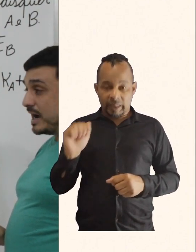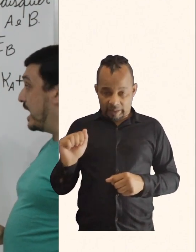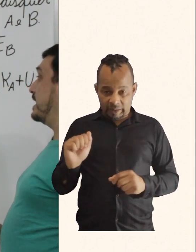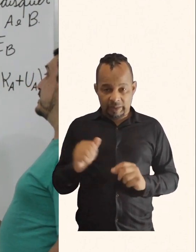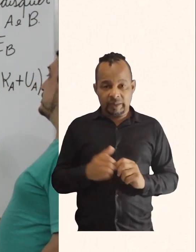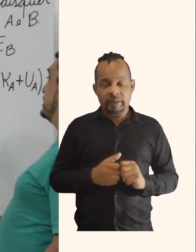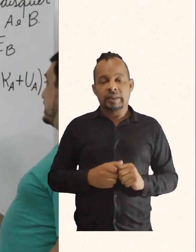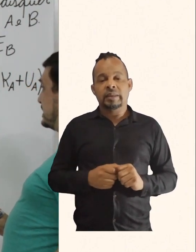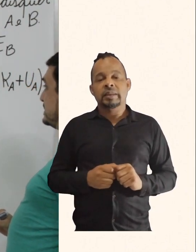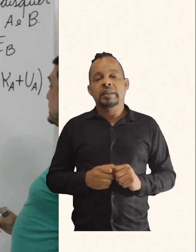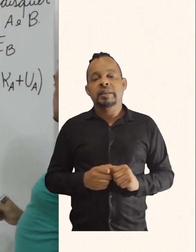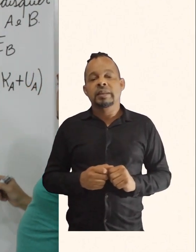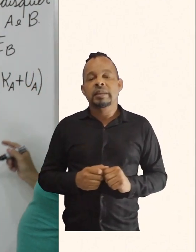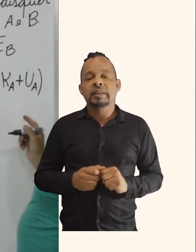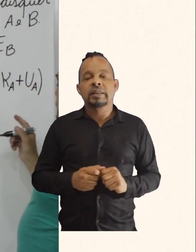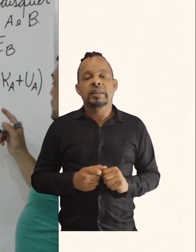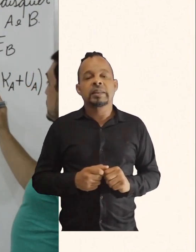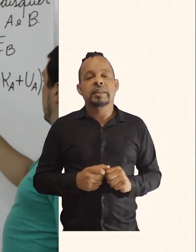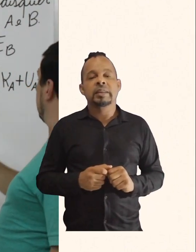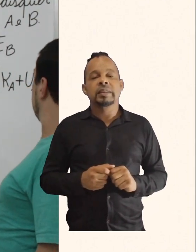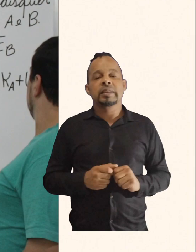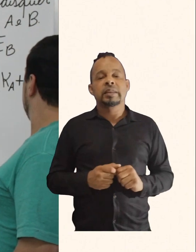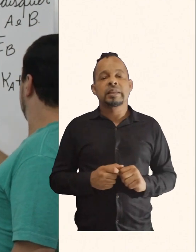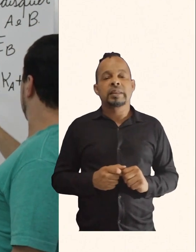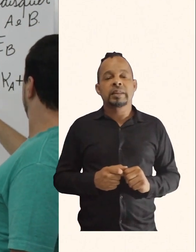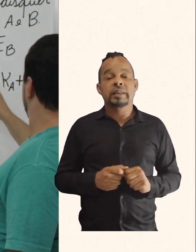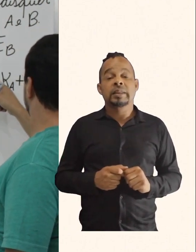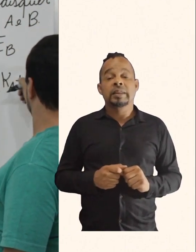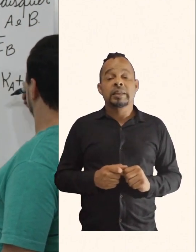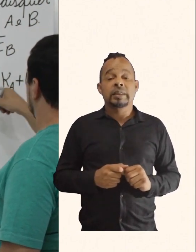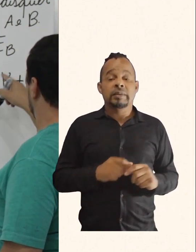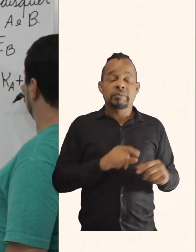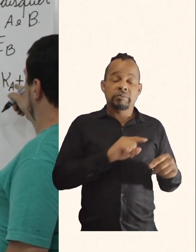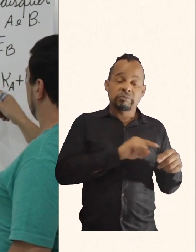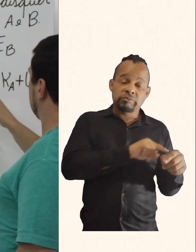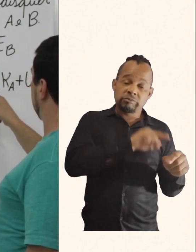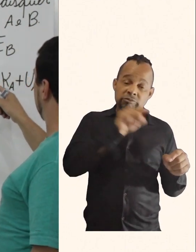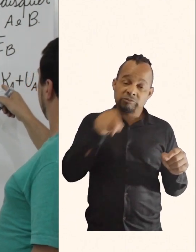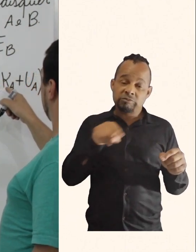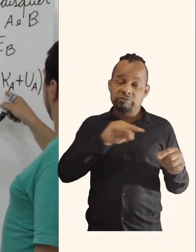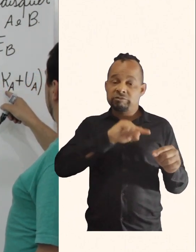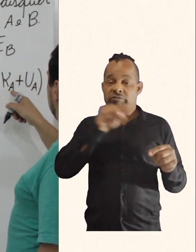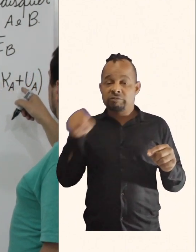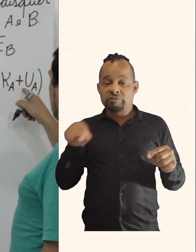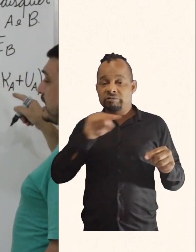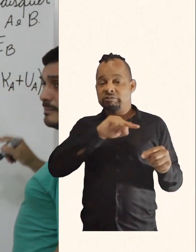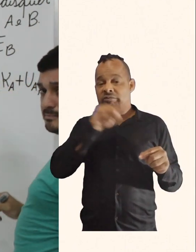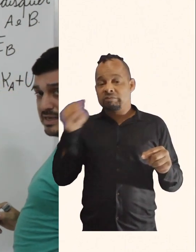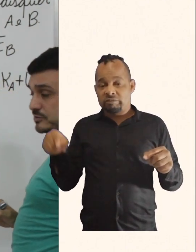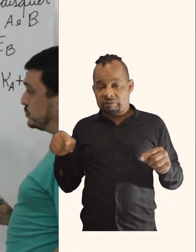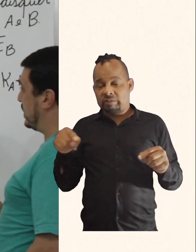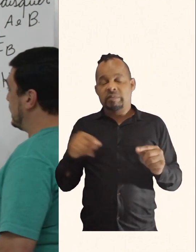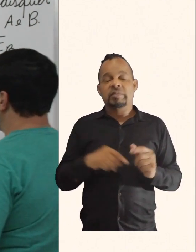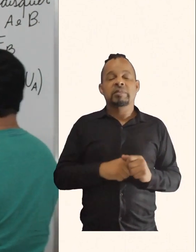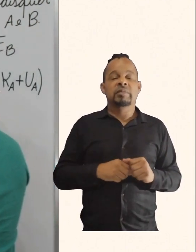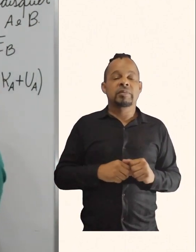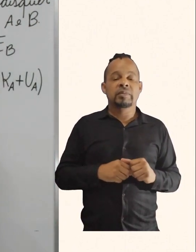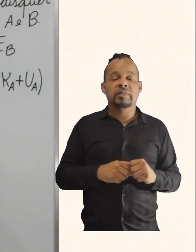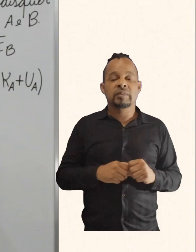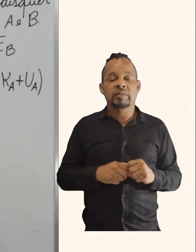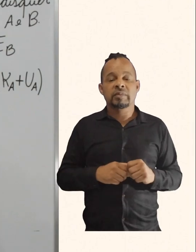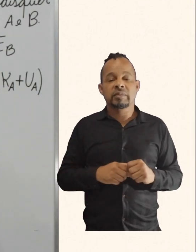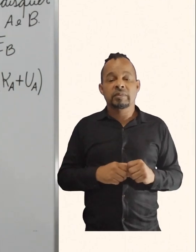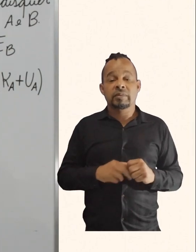em A. Beleza? Muito bem. Fazendo a distributiva aqui, vai ficar menos Ka menos o A.